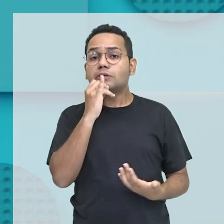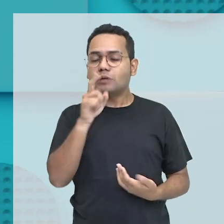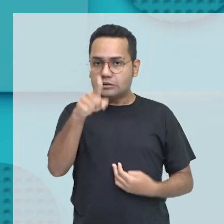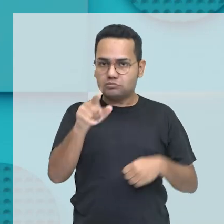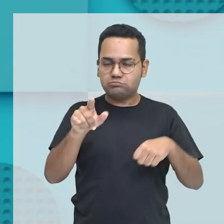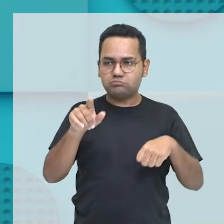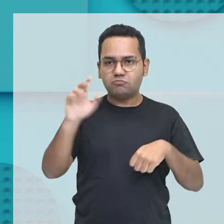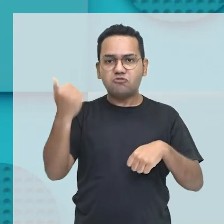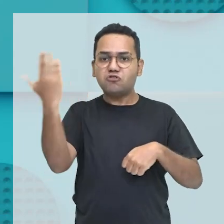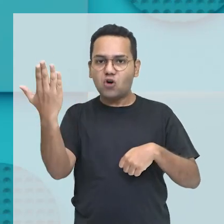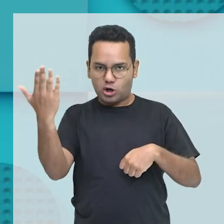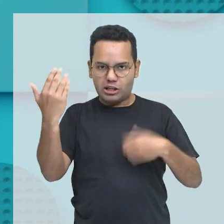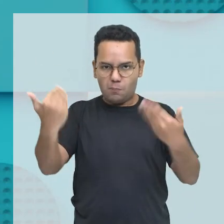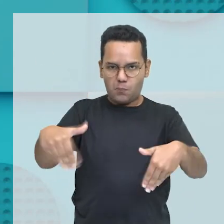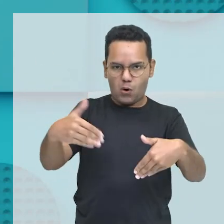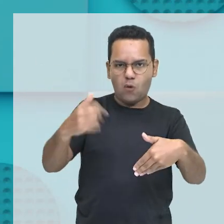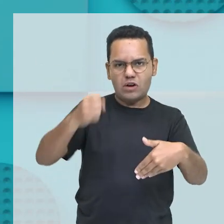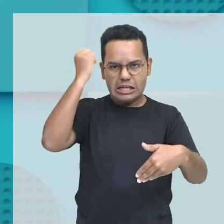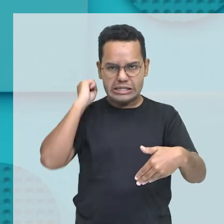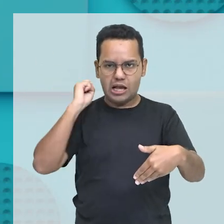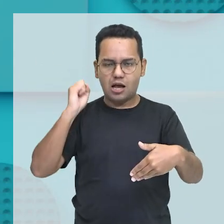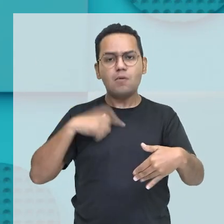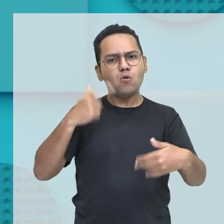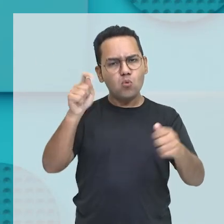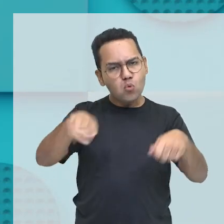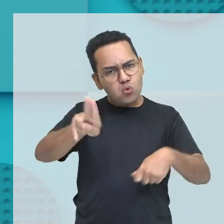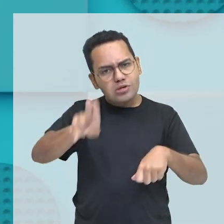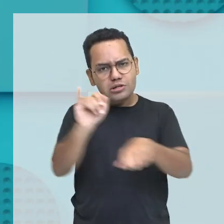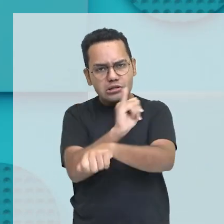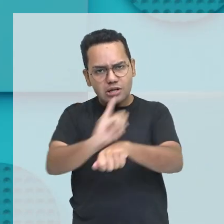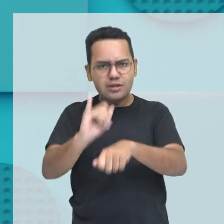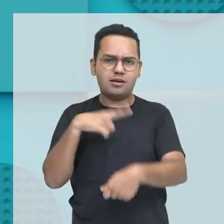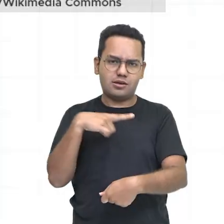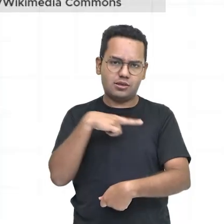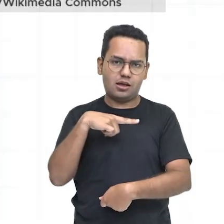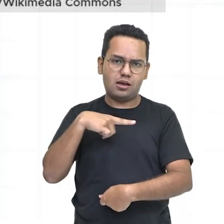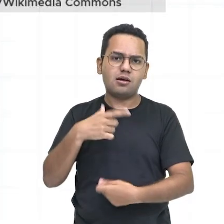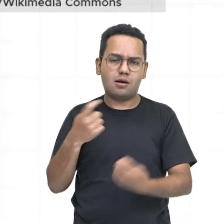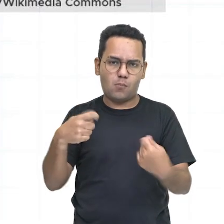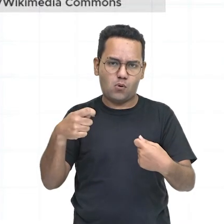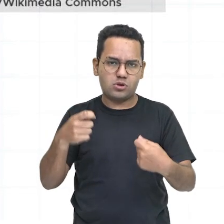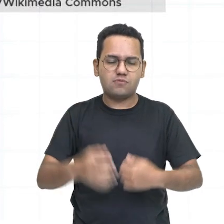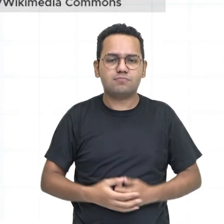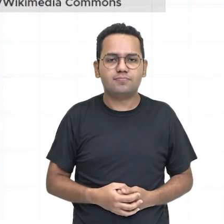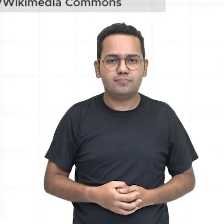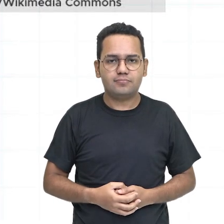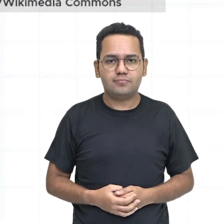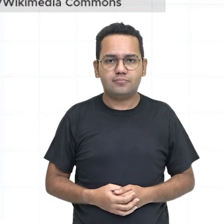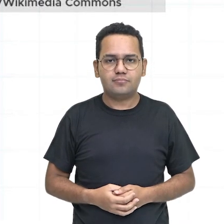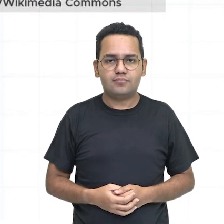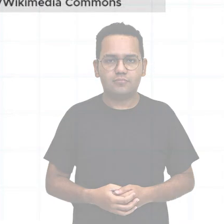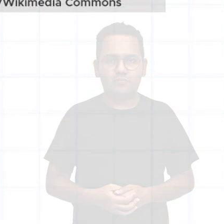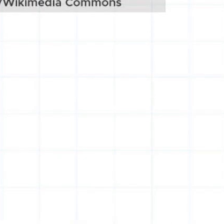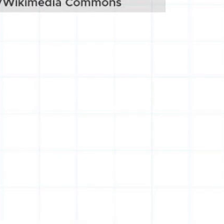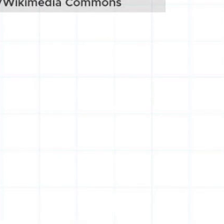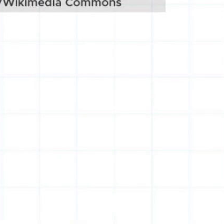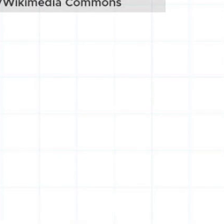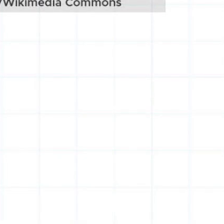estou falando. Vai parte por parte, bem bonitinho. Beleza? Vamos lá para o texto agora. E ele fala